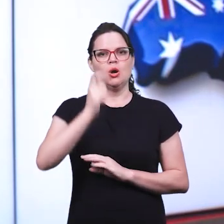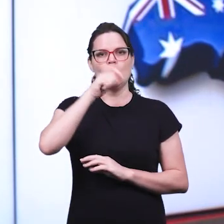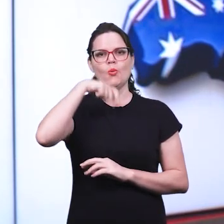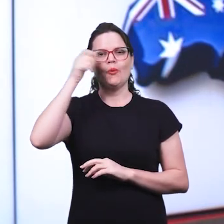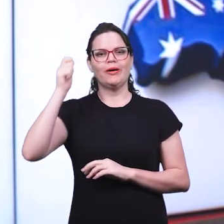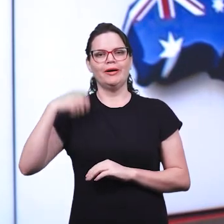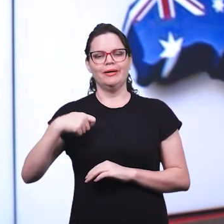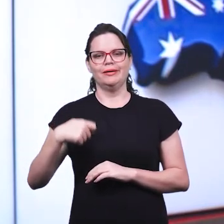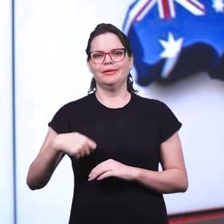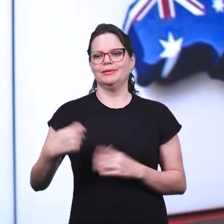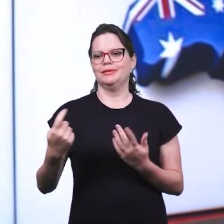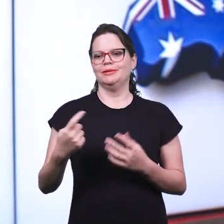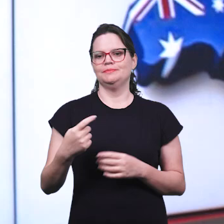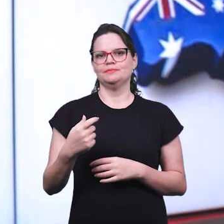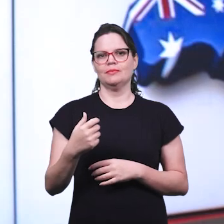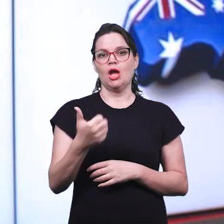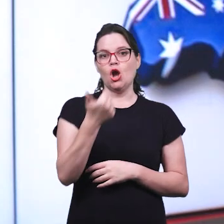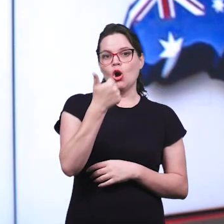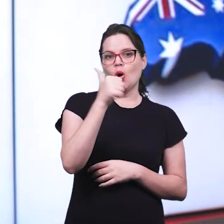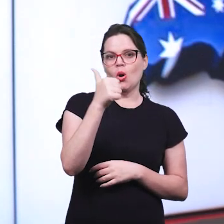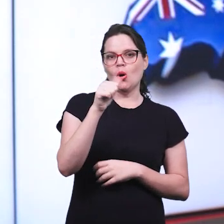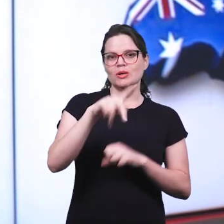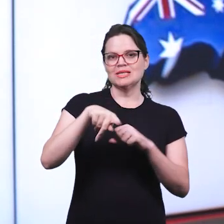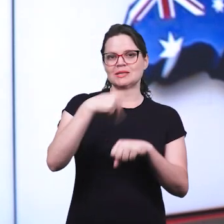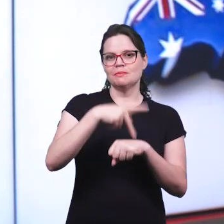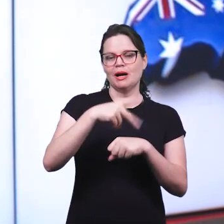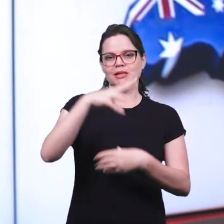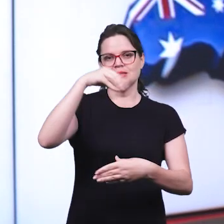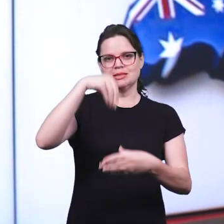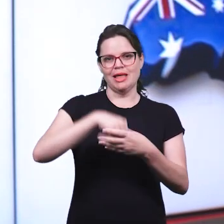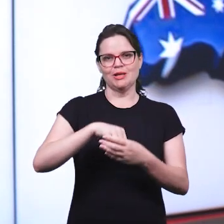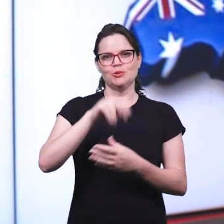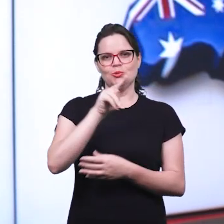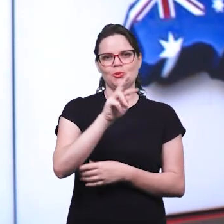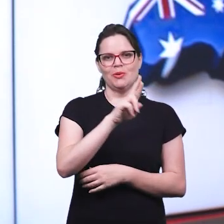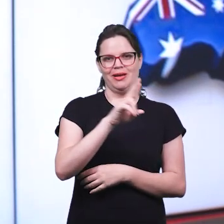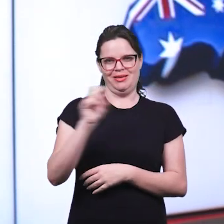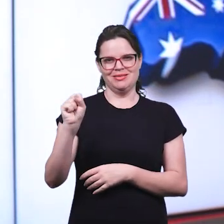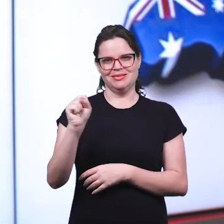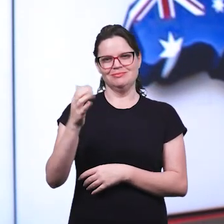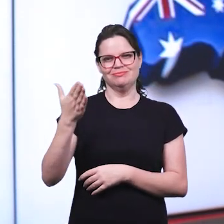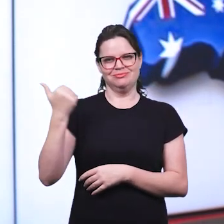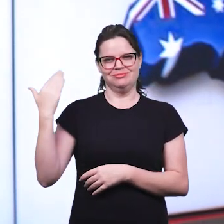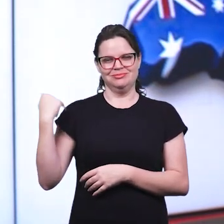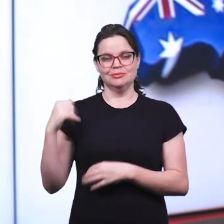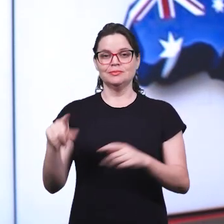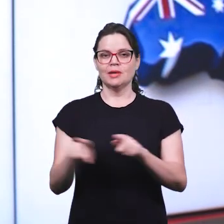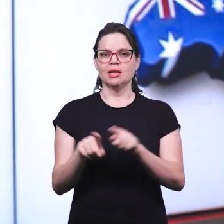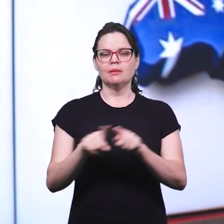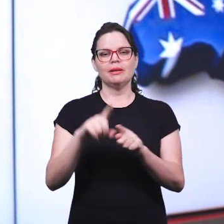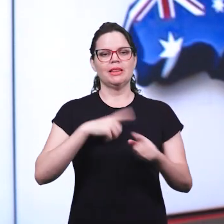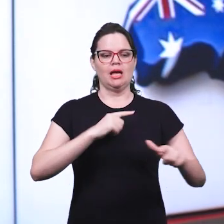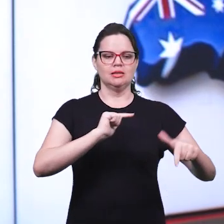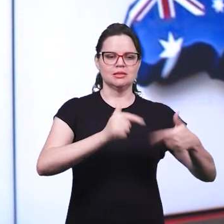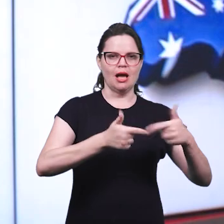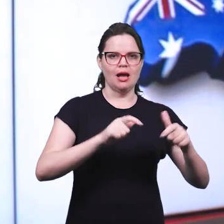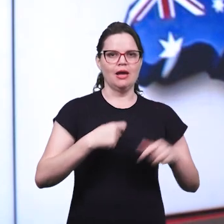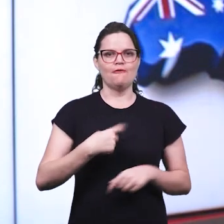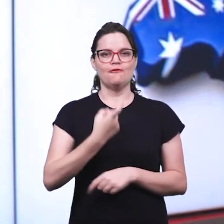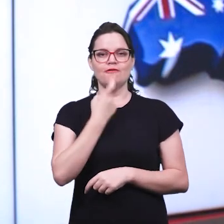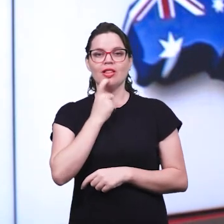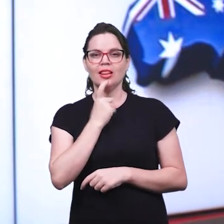Ucrânia e mais 11 países da antiga União Soviética, além de Israel,